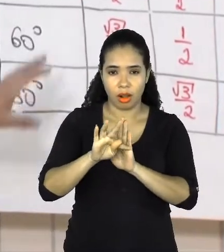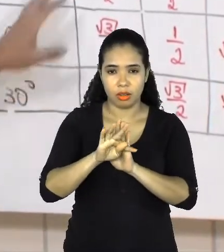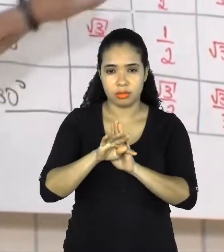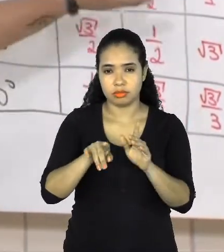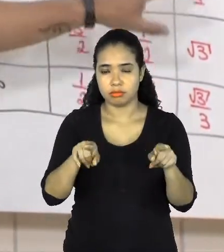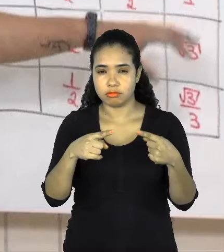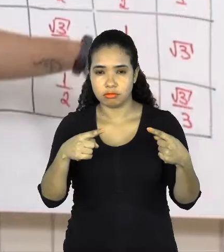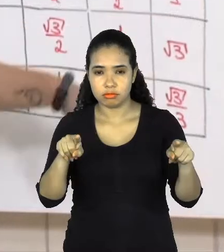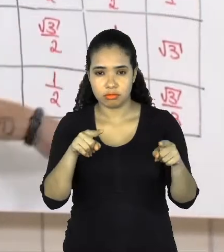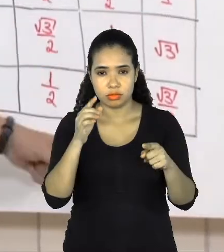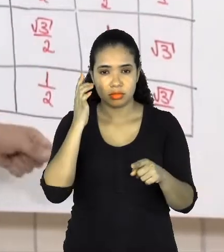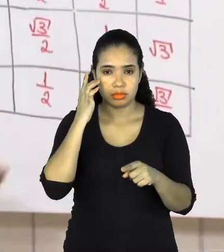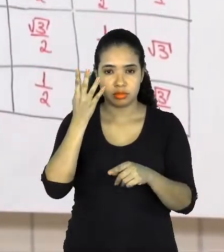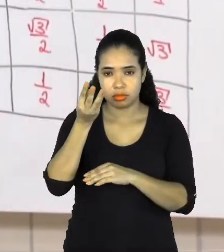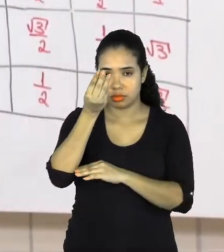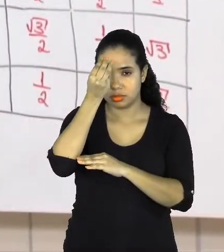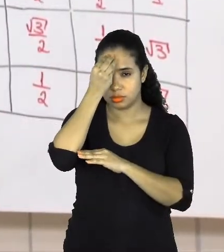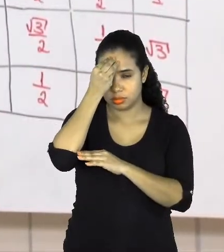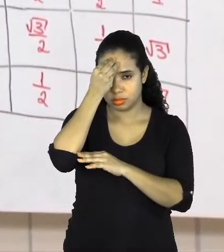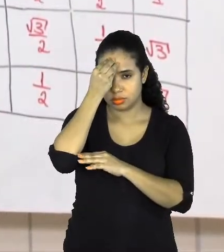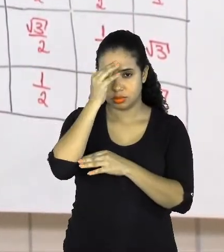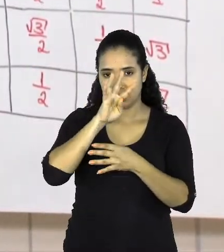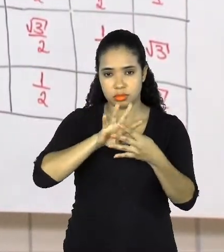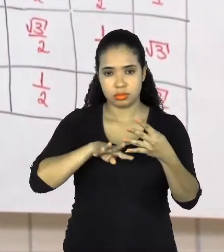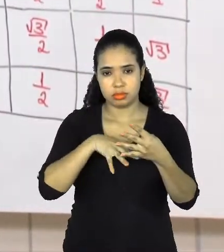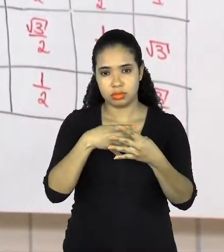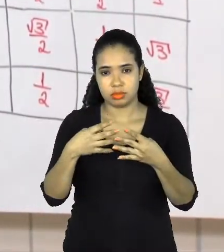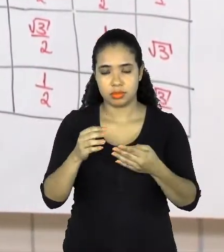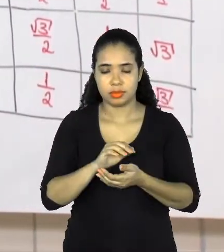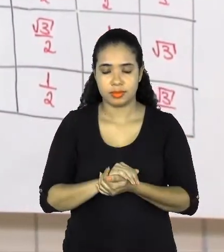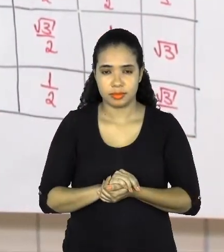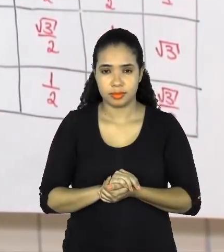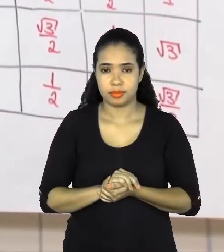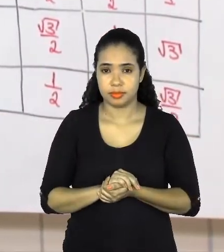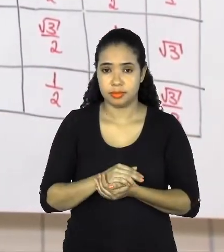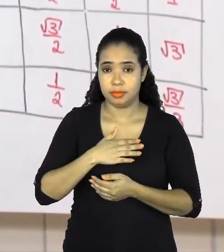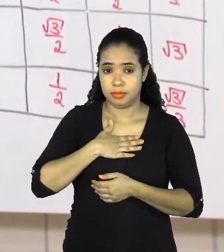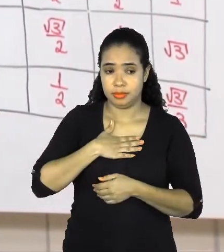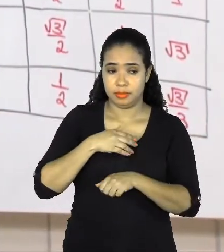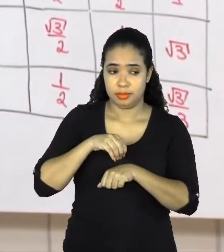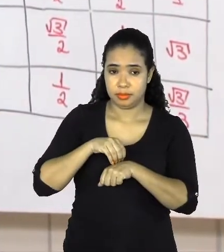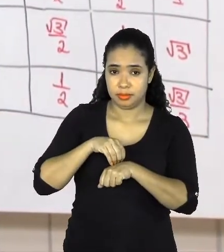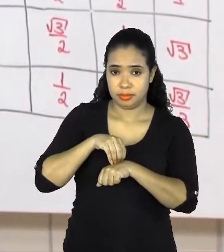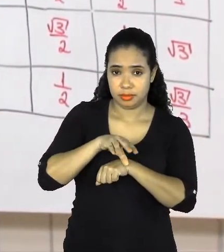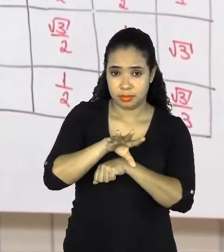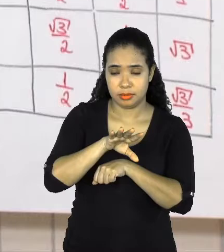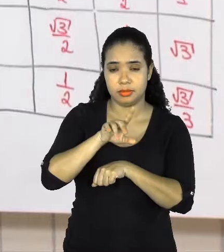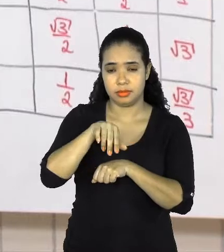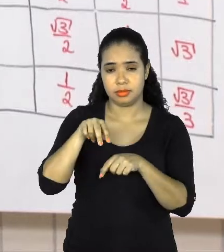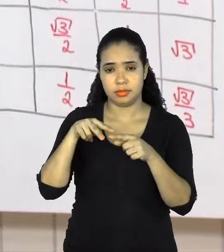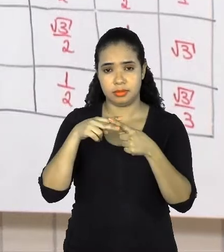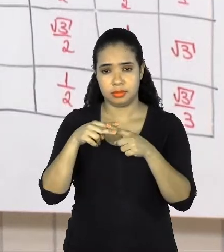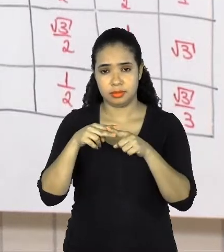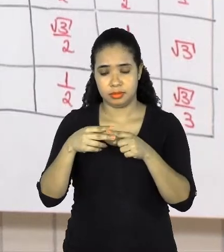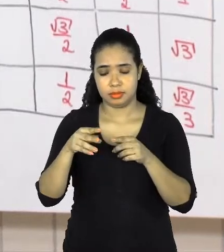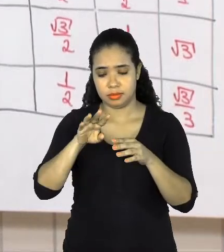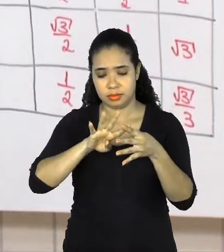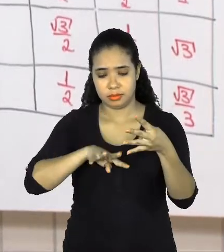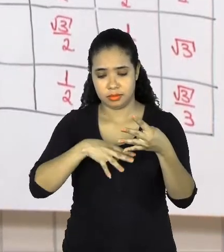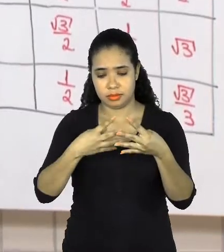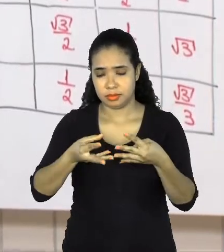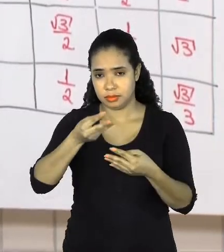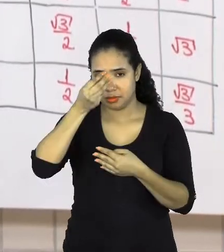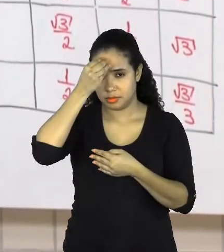você memorize essa sequência. A minha dica é, valha-se dessa ferramenta, é importante, pelo